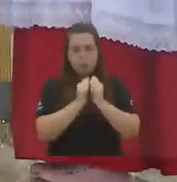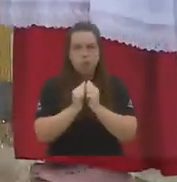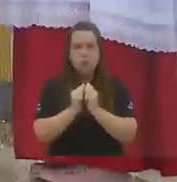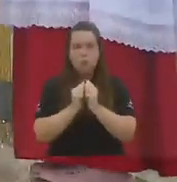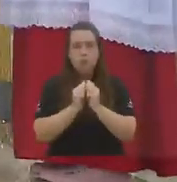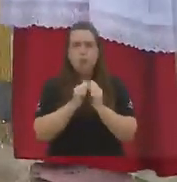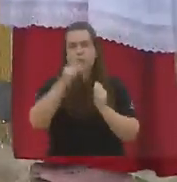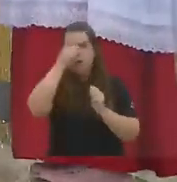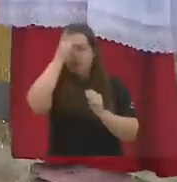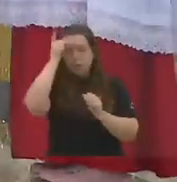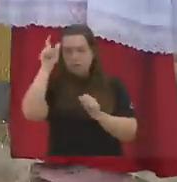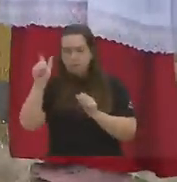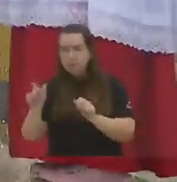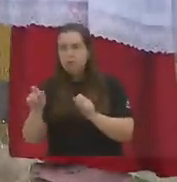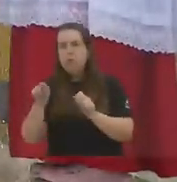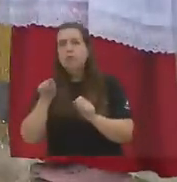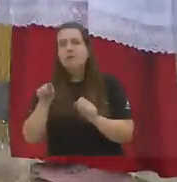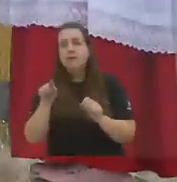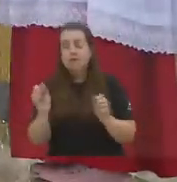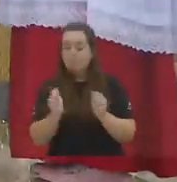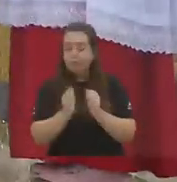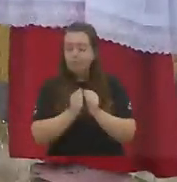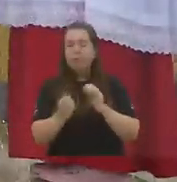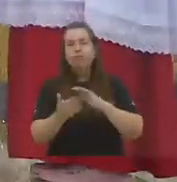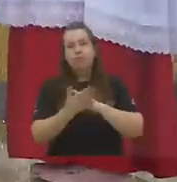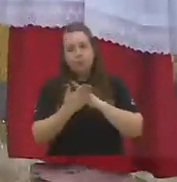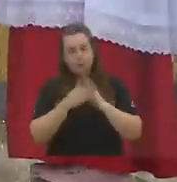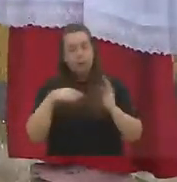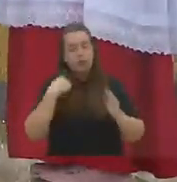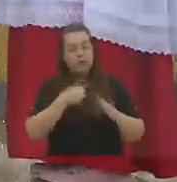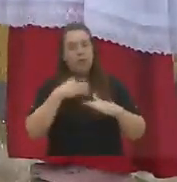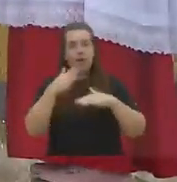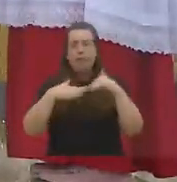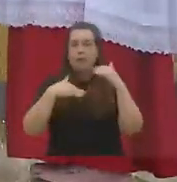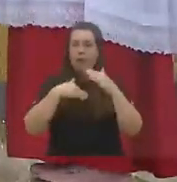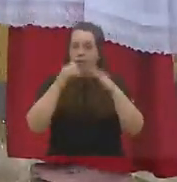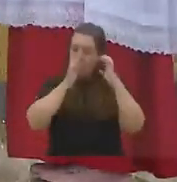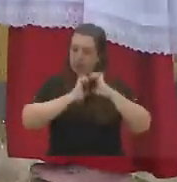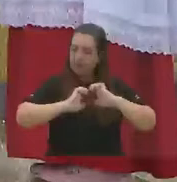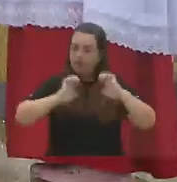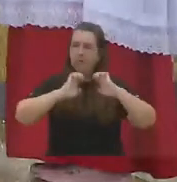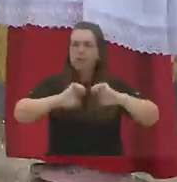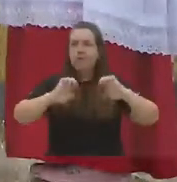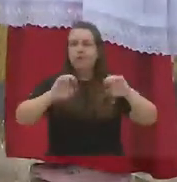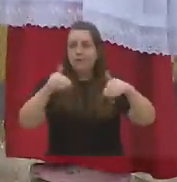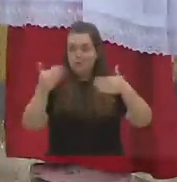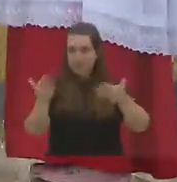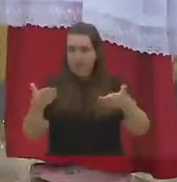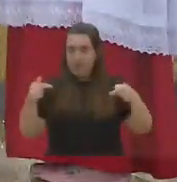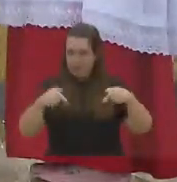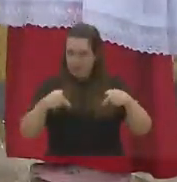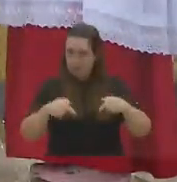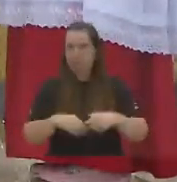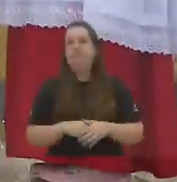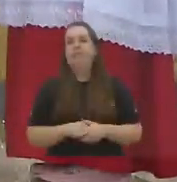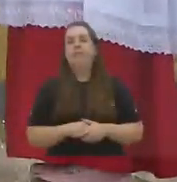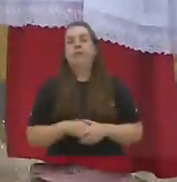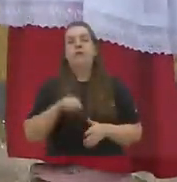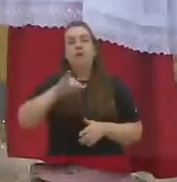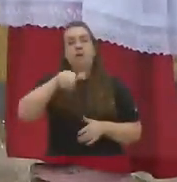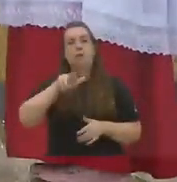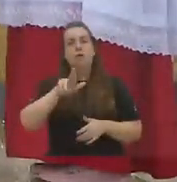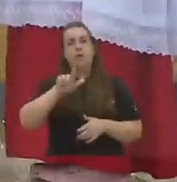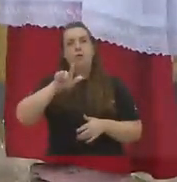com os que conosco colaboram na obra Evangelizar. Juliana Silva